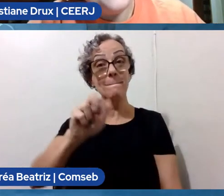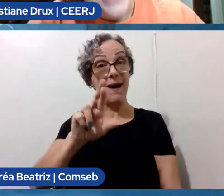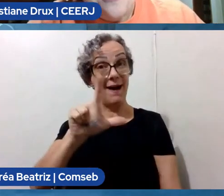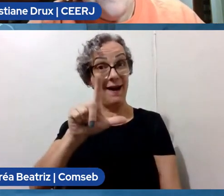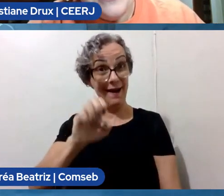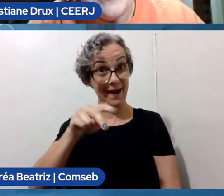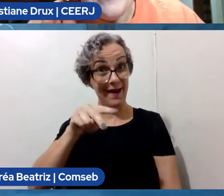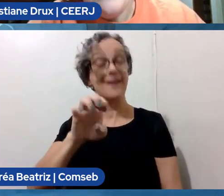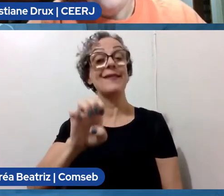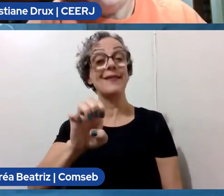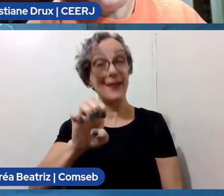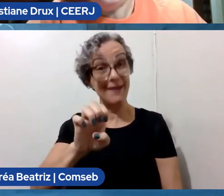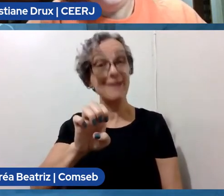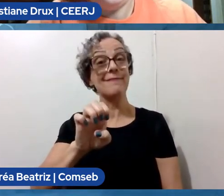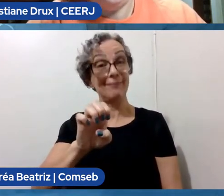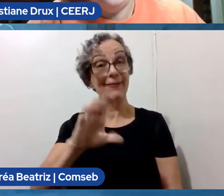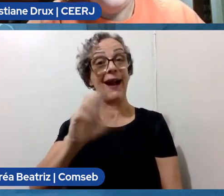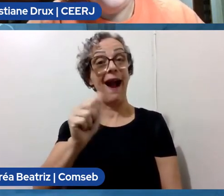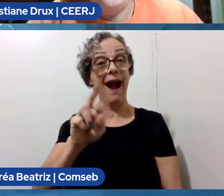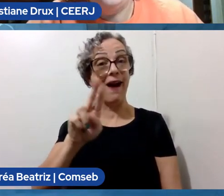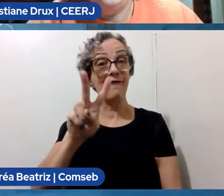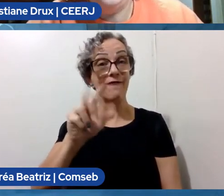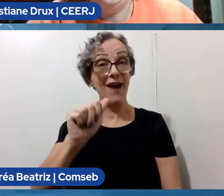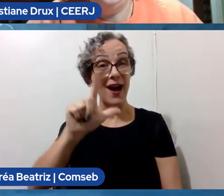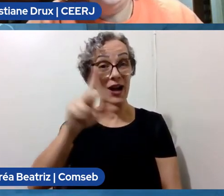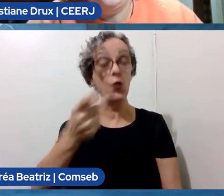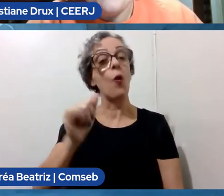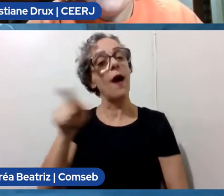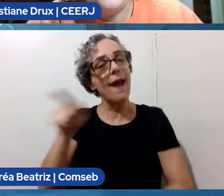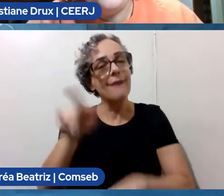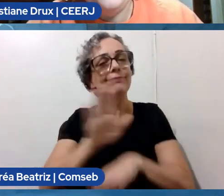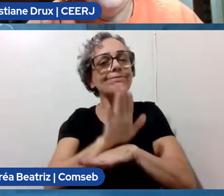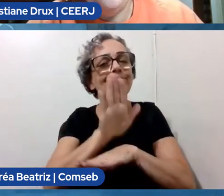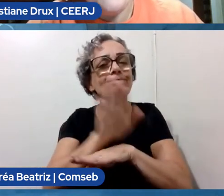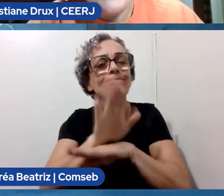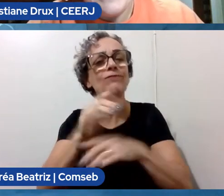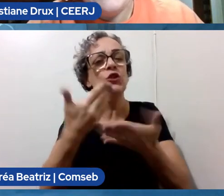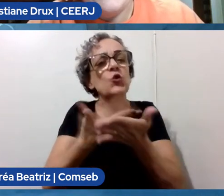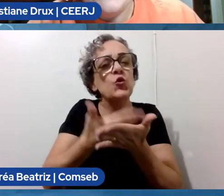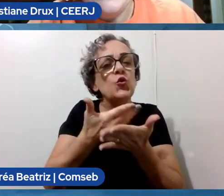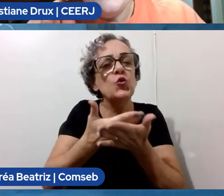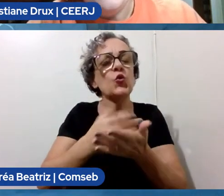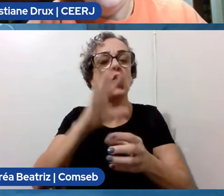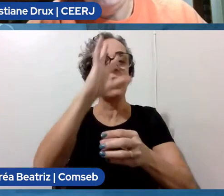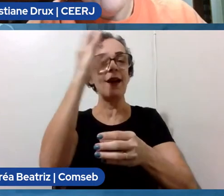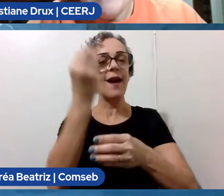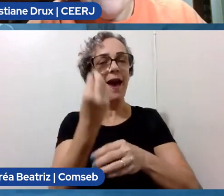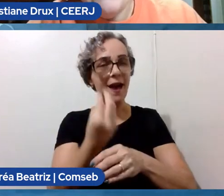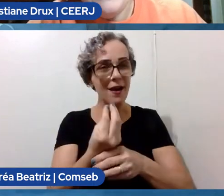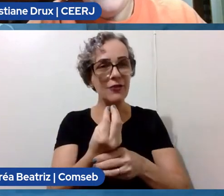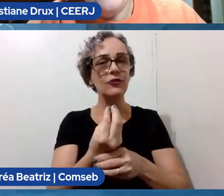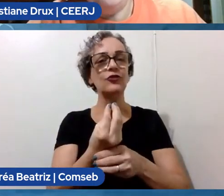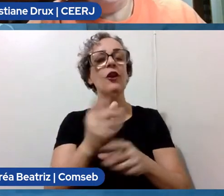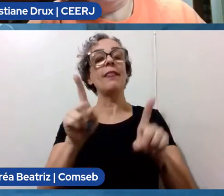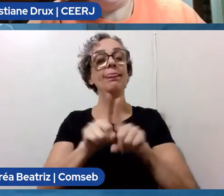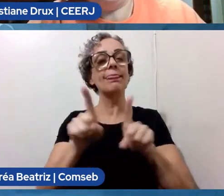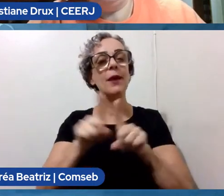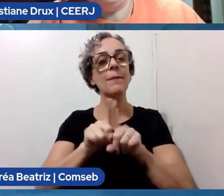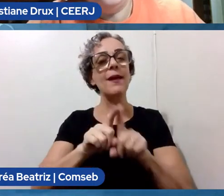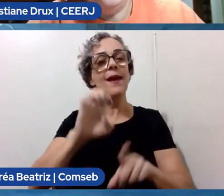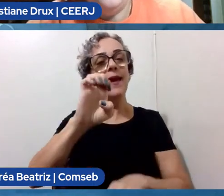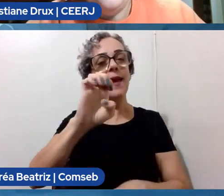Carvalho Gonçalves, facilitadora de grupos de estudo do ESG e o EAD e membro da equipe